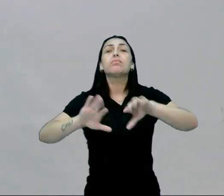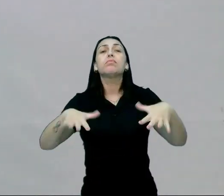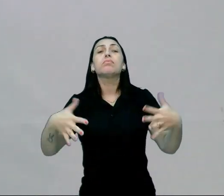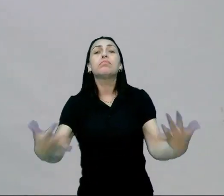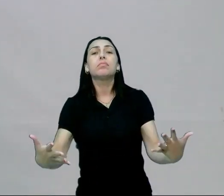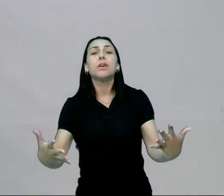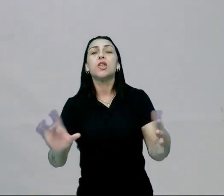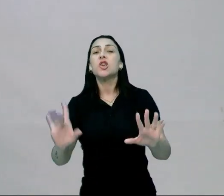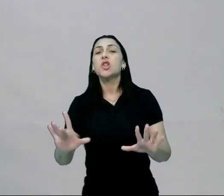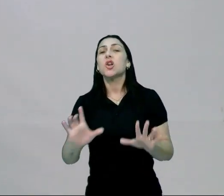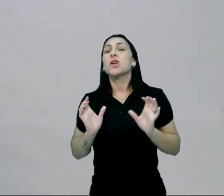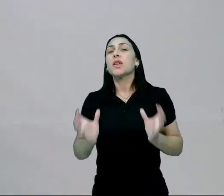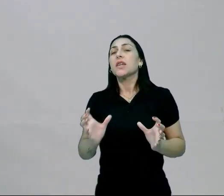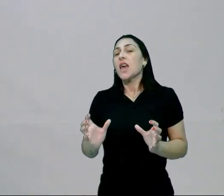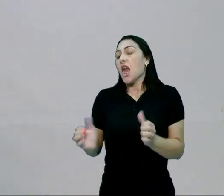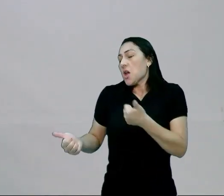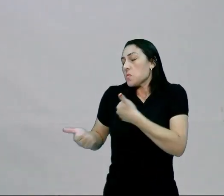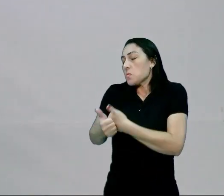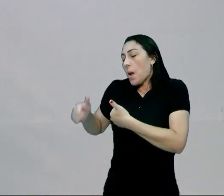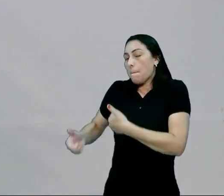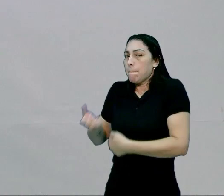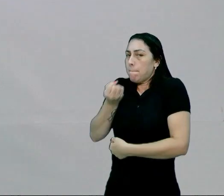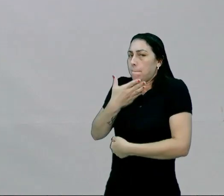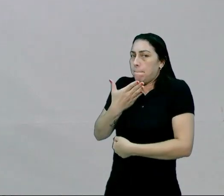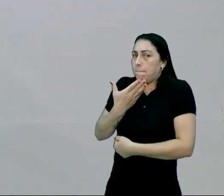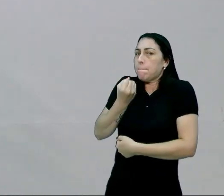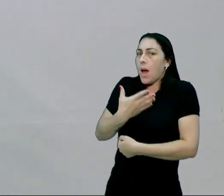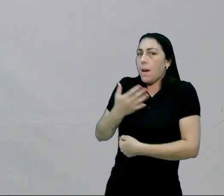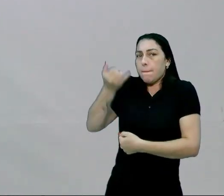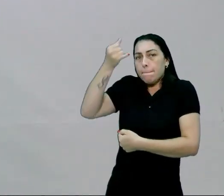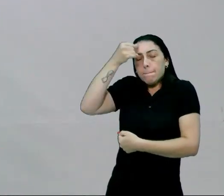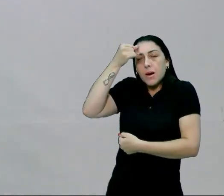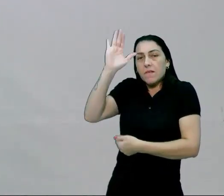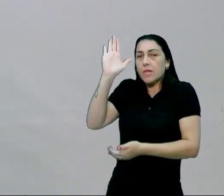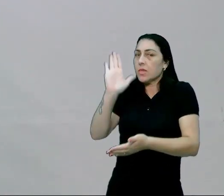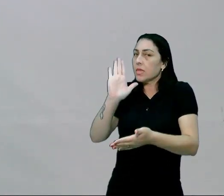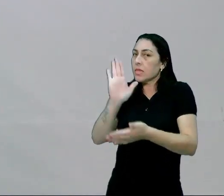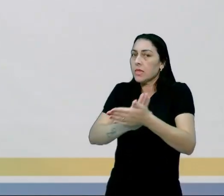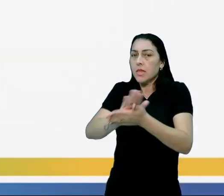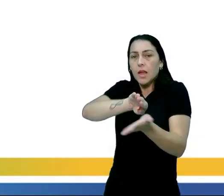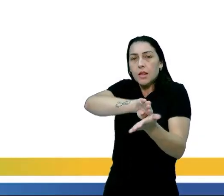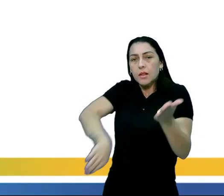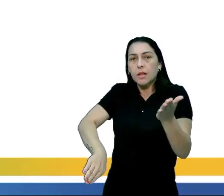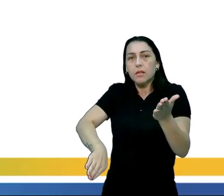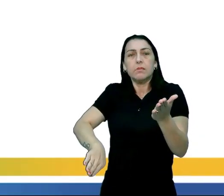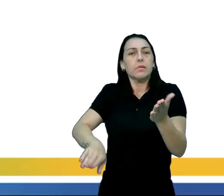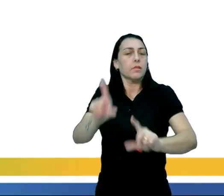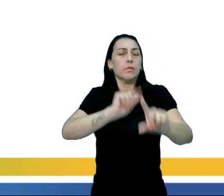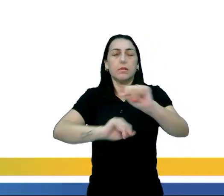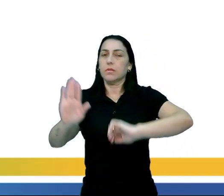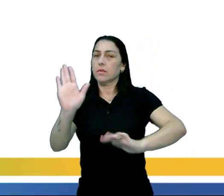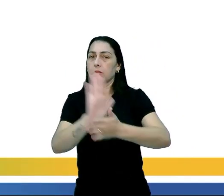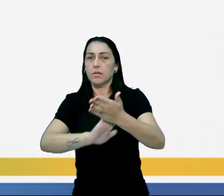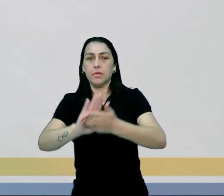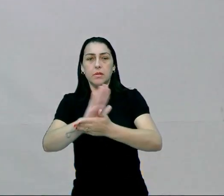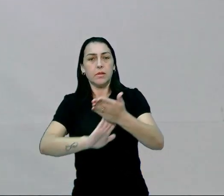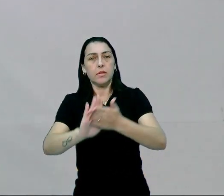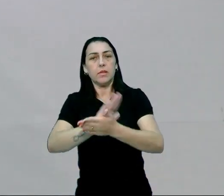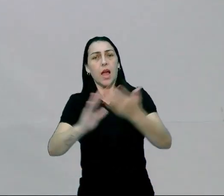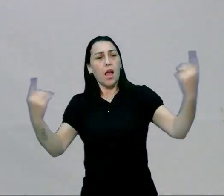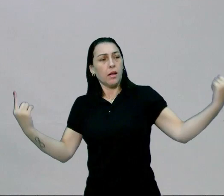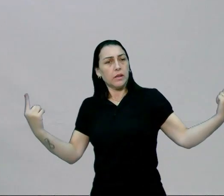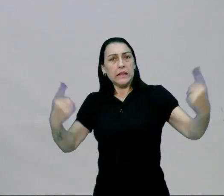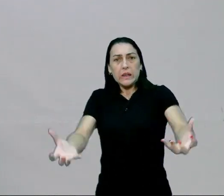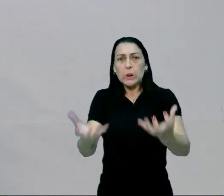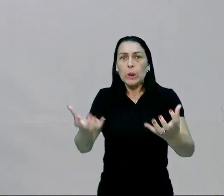Seletividade. Eu só quero jogar com fulano porque ele joga bem. É para evitar, nada de exclusão, beleza? Nada de seletividade.